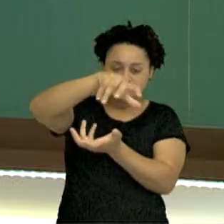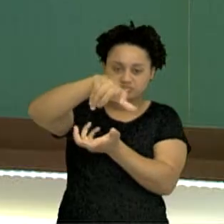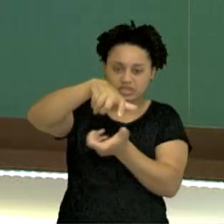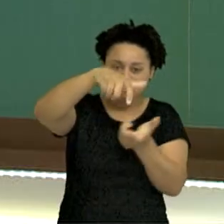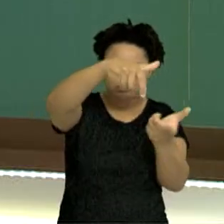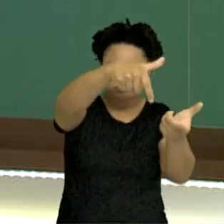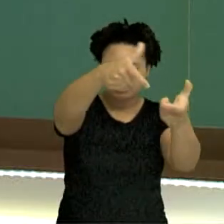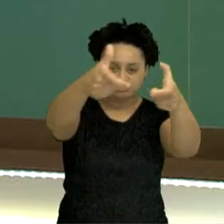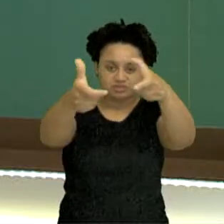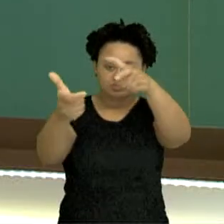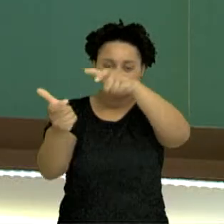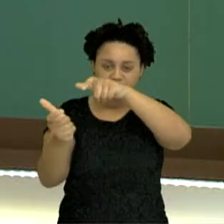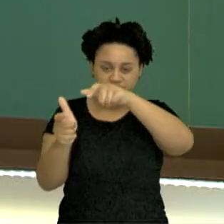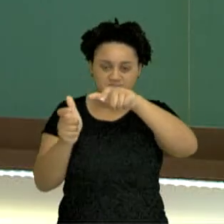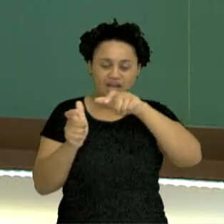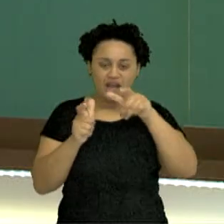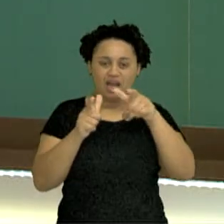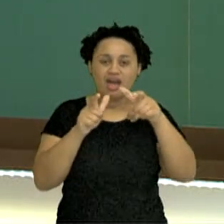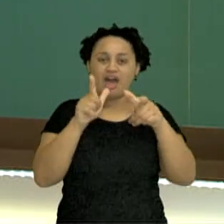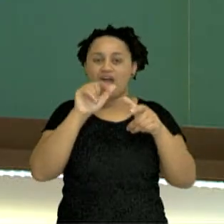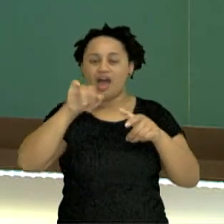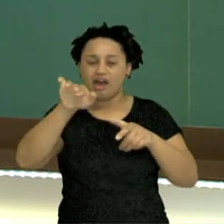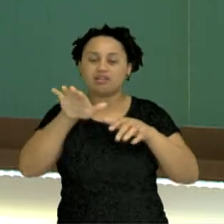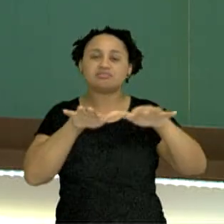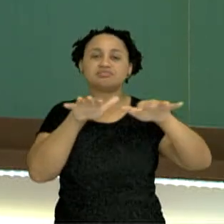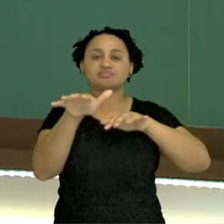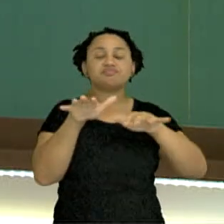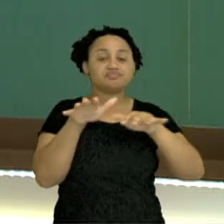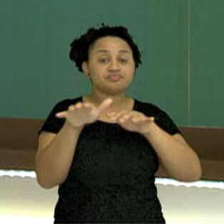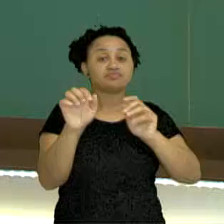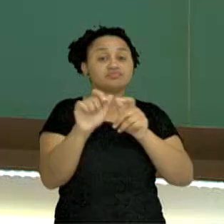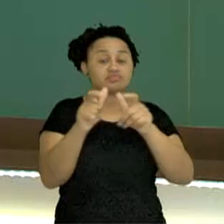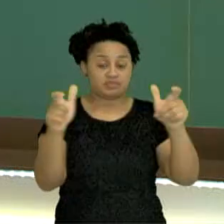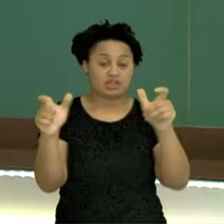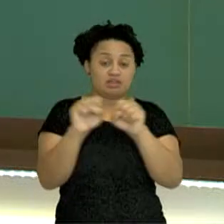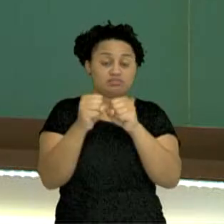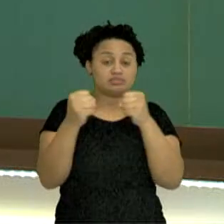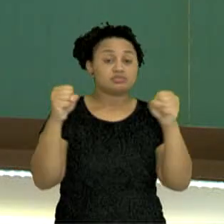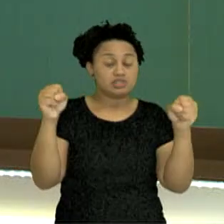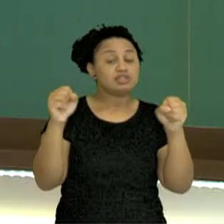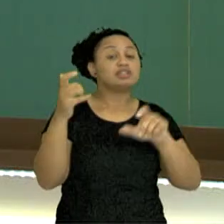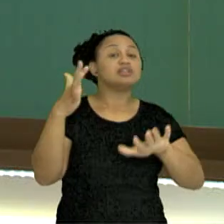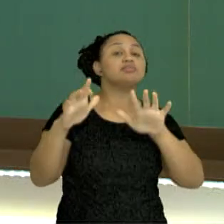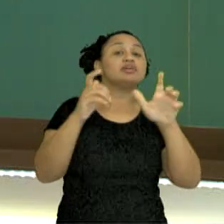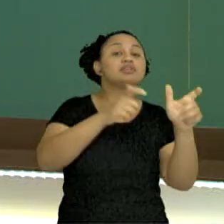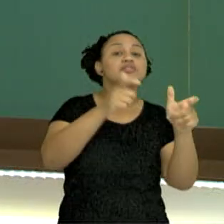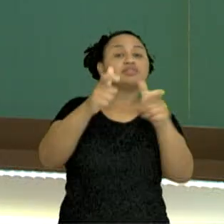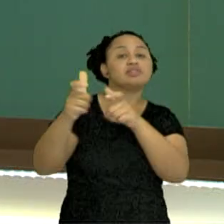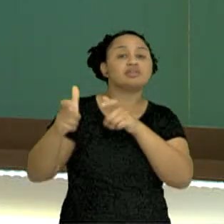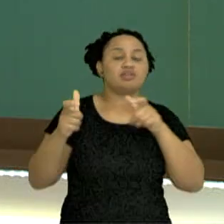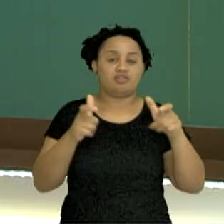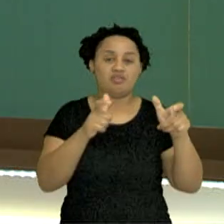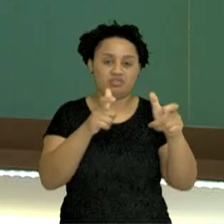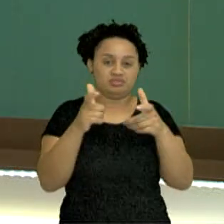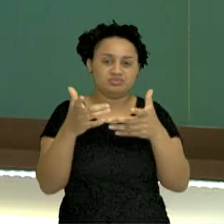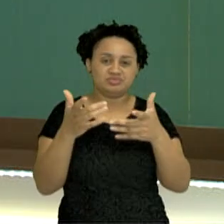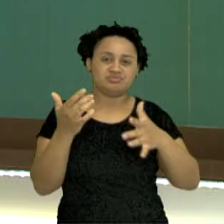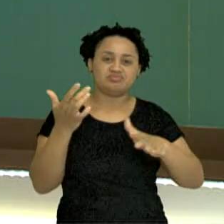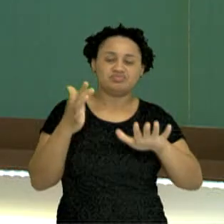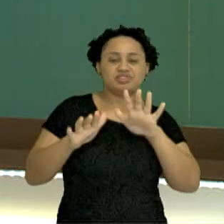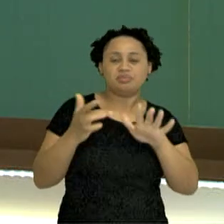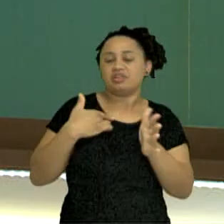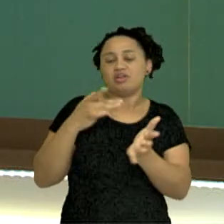E essas massas de ar, esses grandes blocos, dependendo do local da onde eles estão vindo, da onde eles